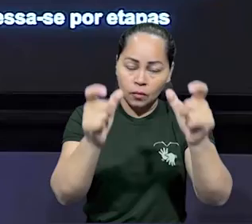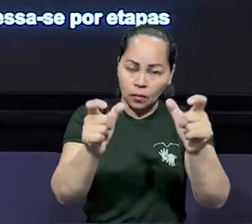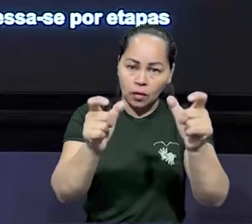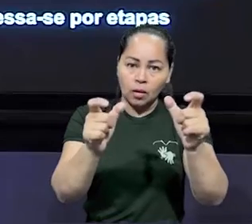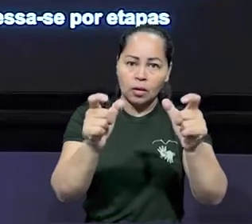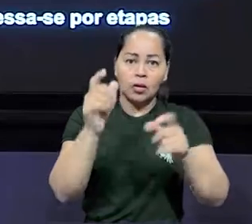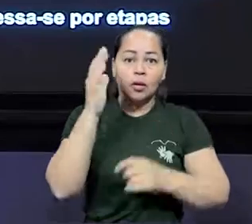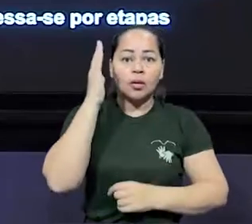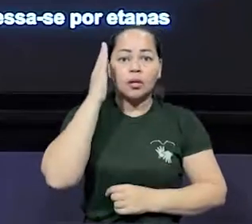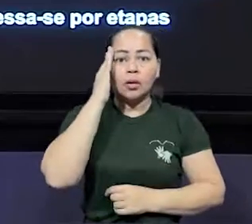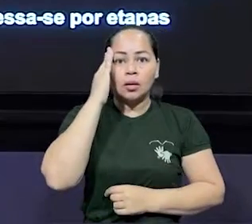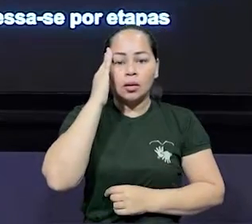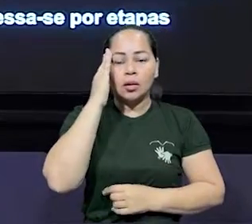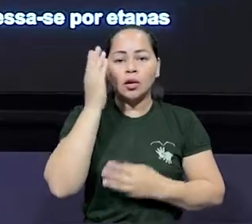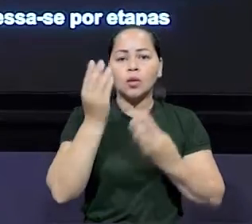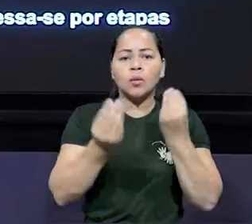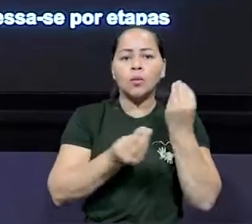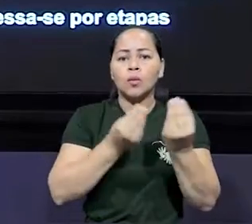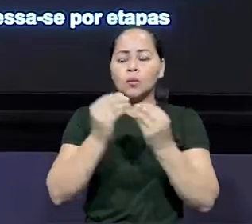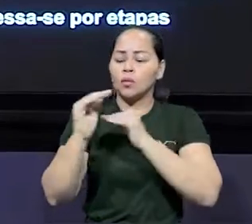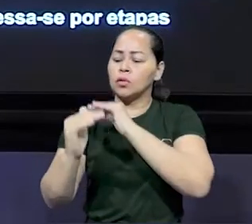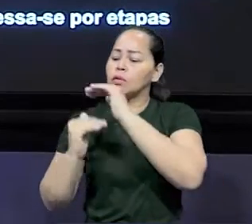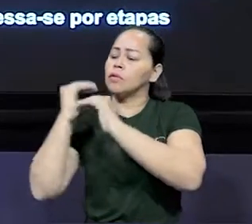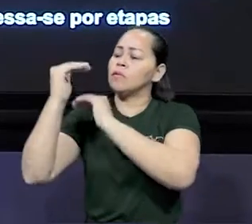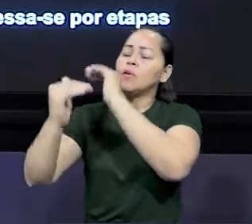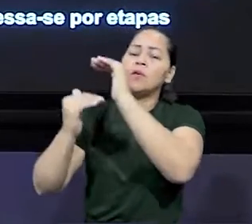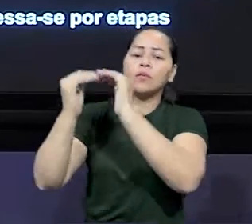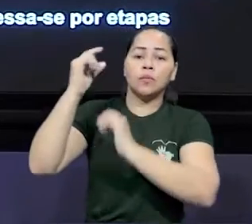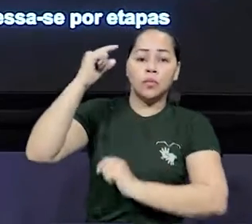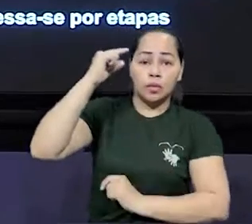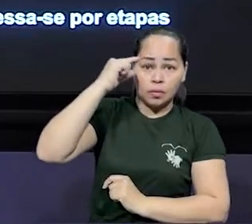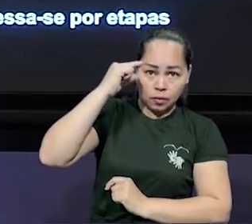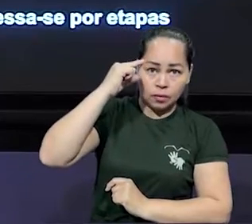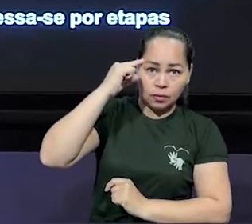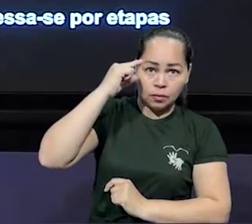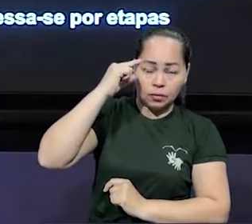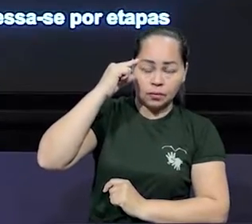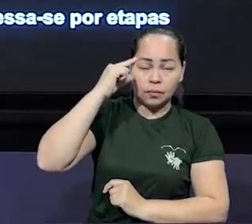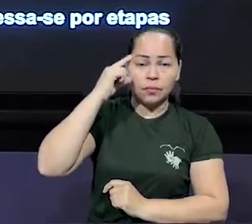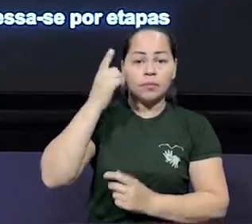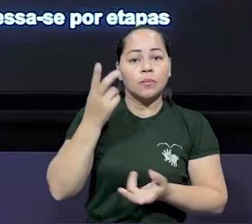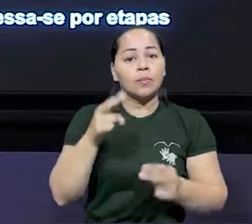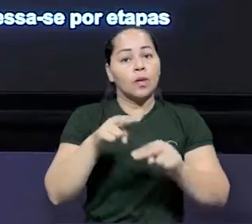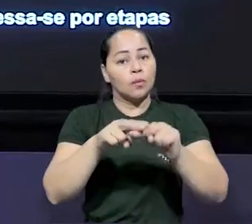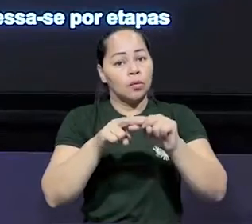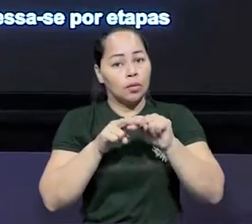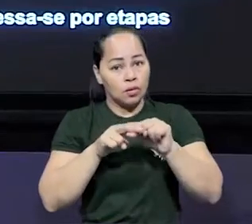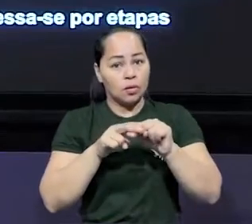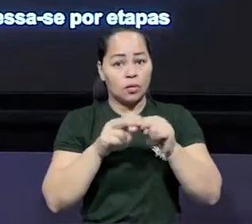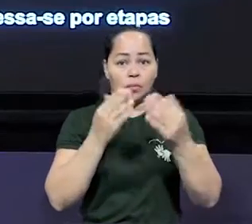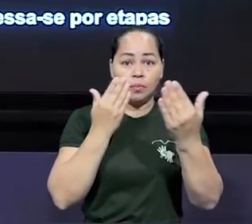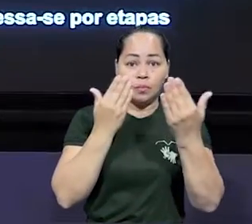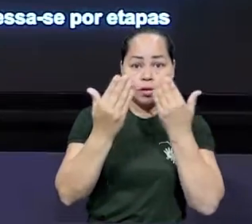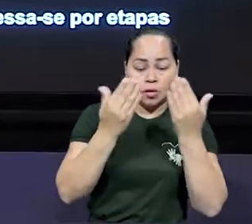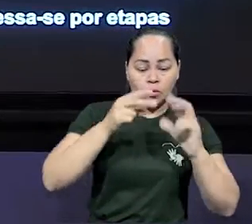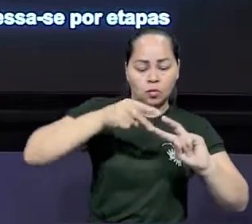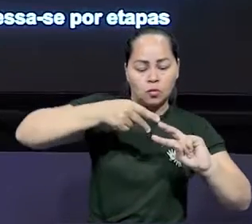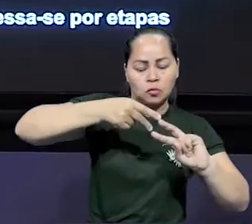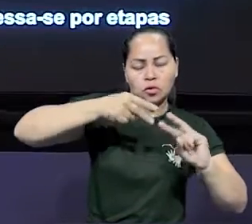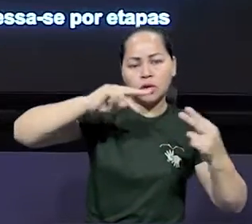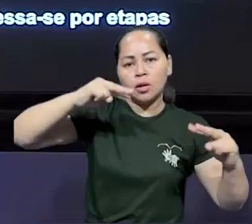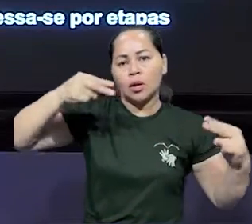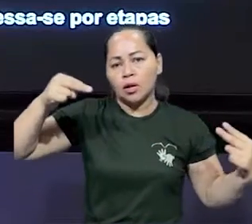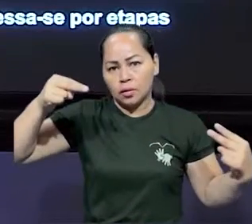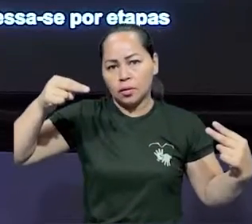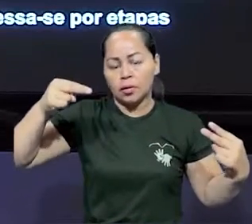forte em compreender como se desenvolve o pensamento humano. Por isso que a gente chama de psicogenética, porque,